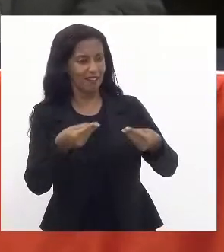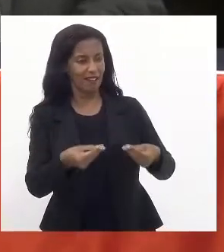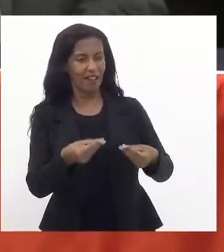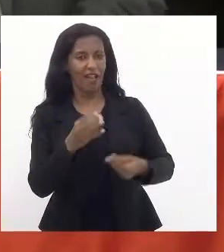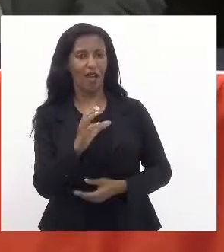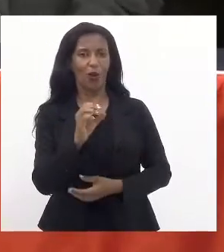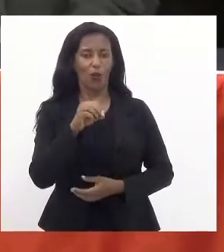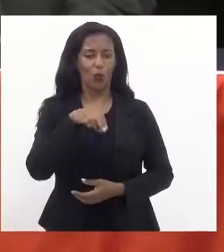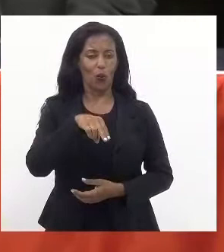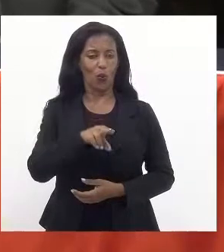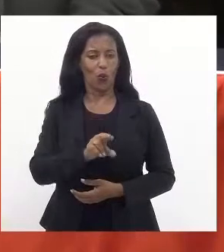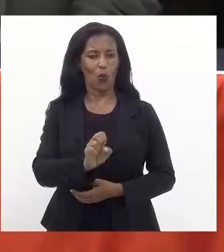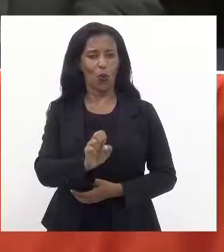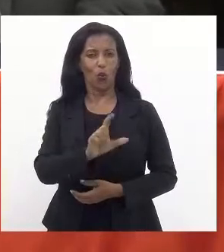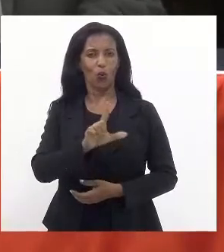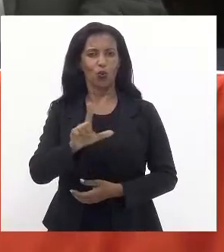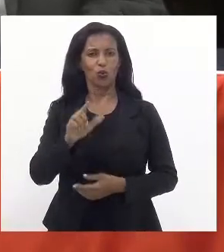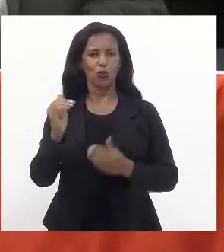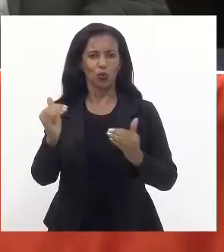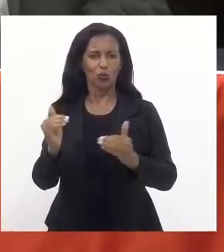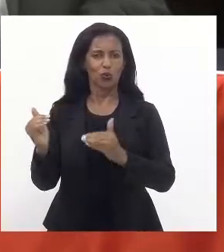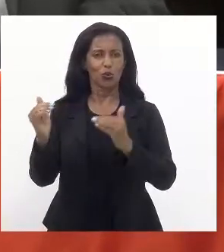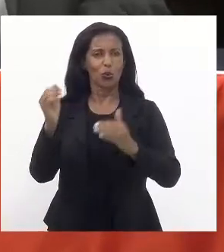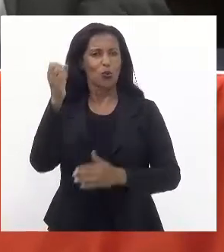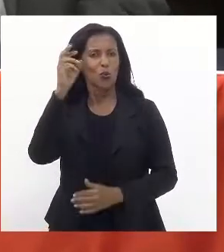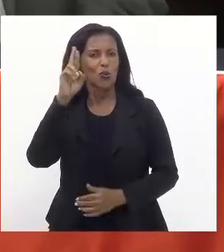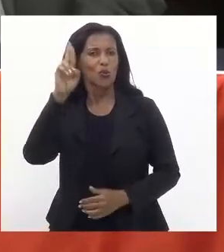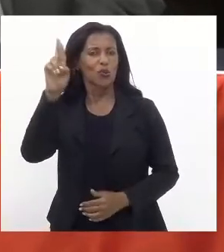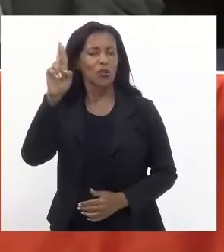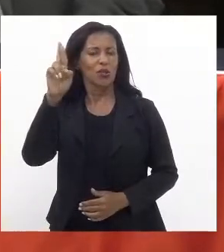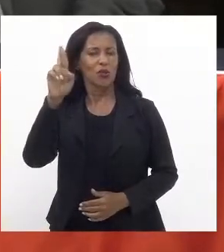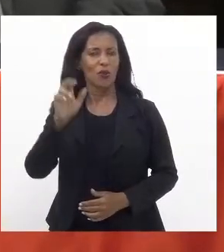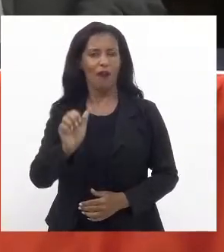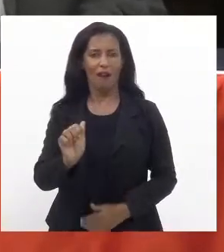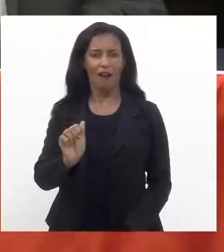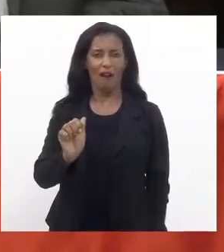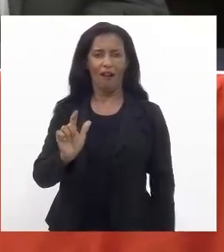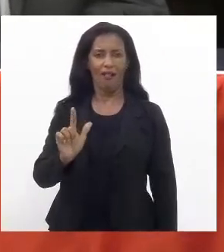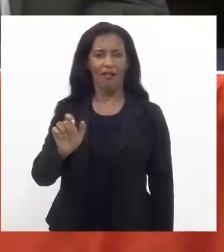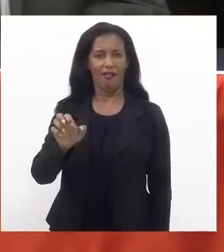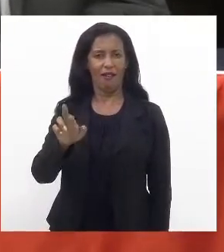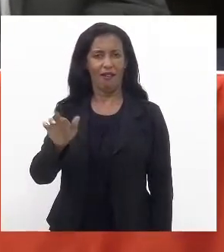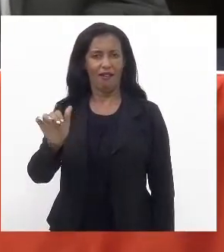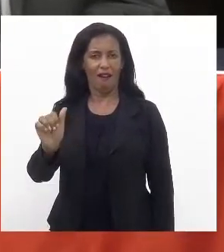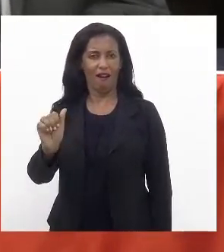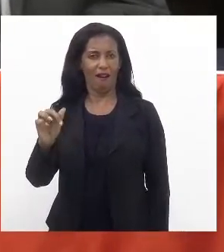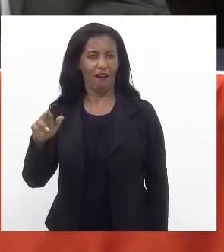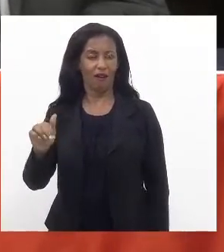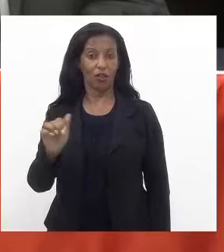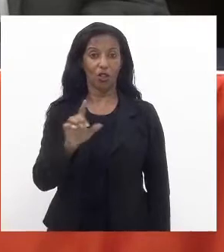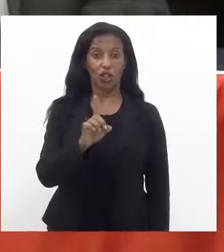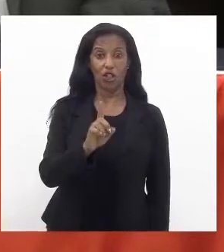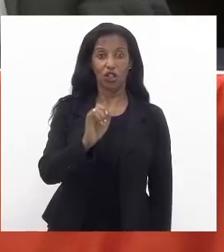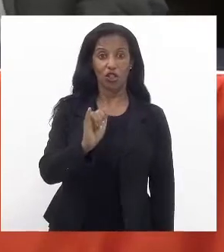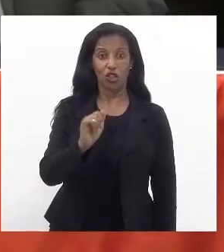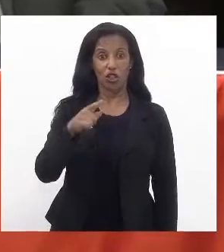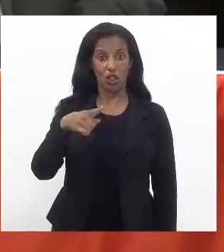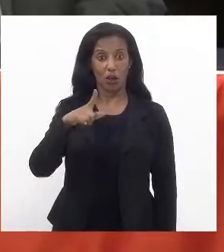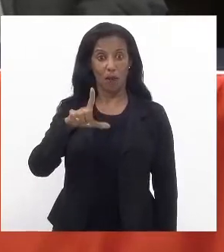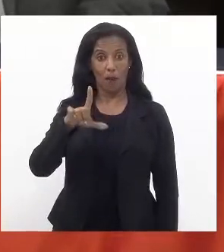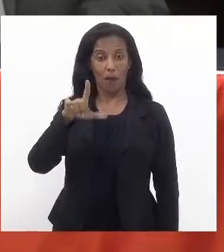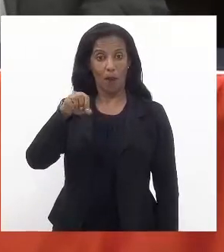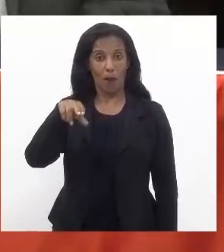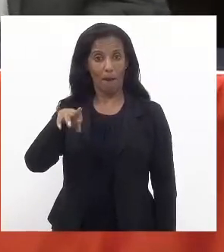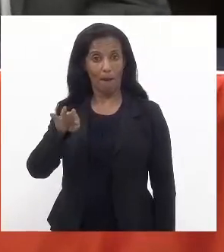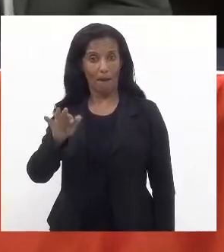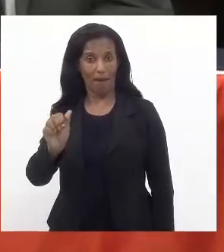Líbano, ilustríssimo senhor Alejandro Bittar, diplomata do Ministério das Relações Exteriores e